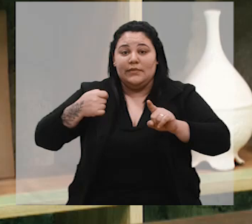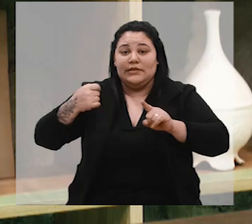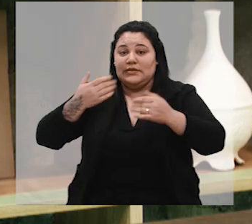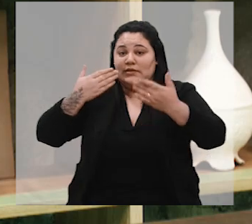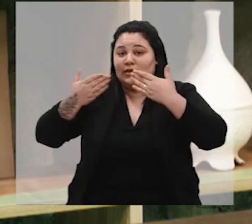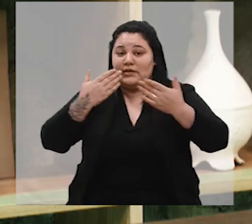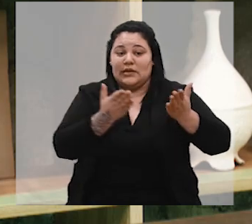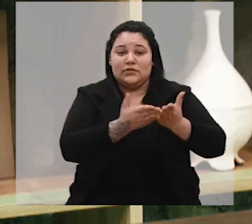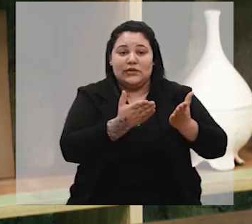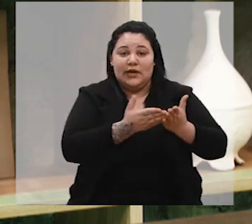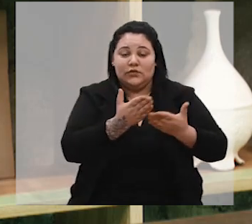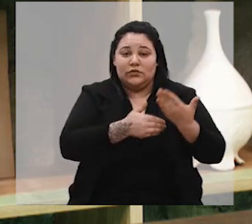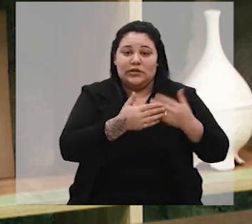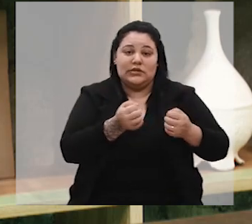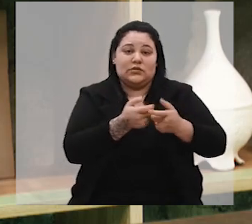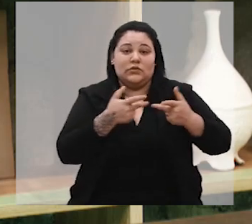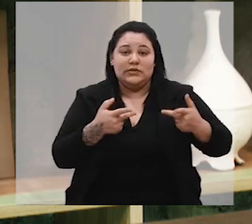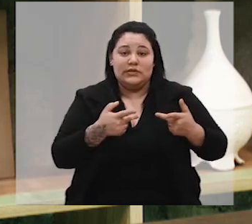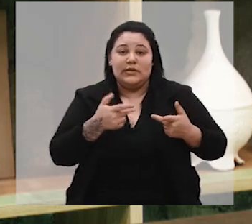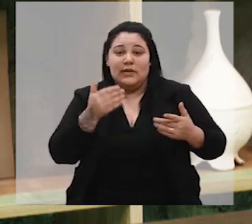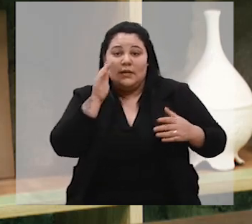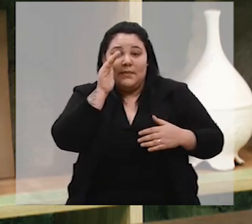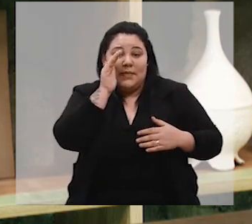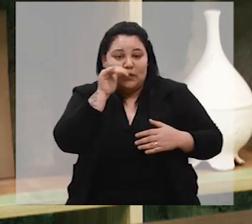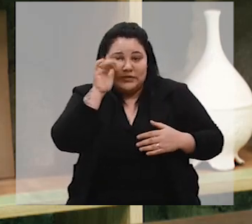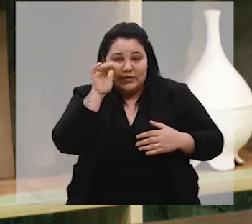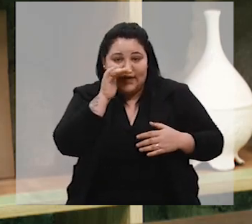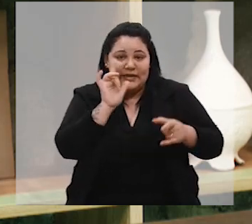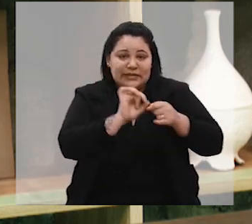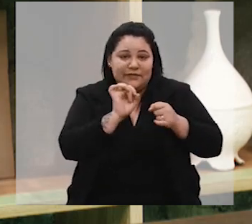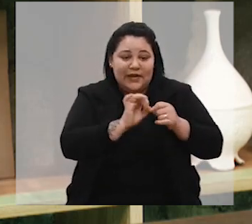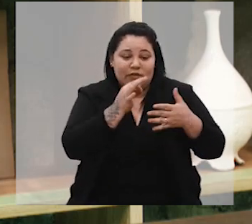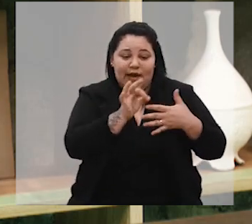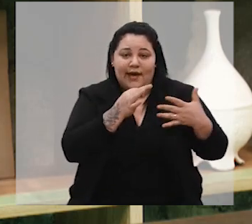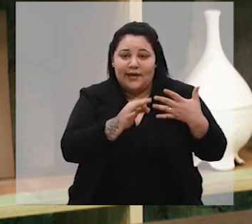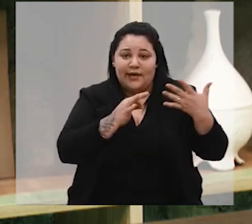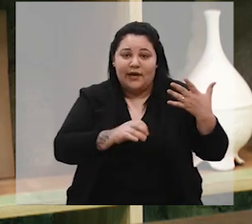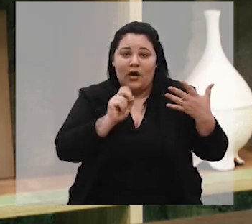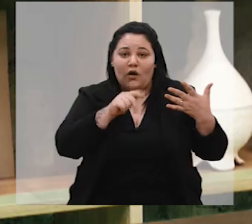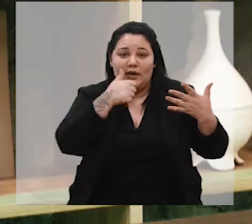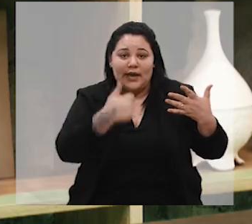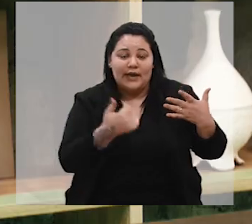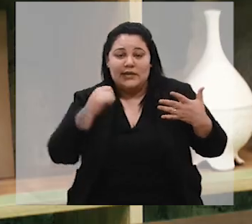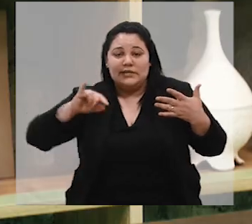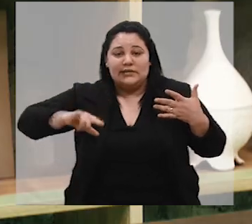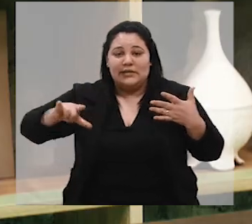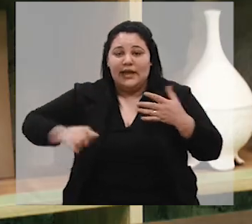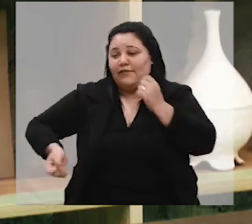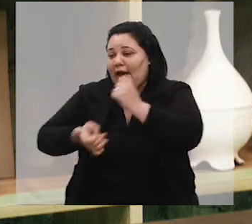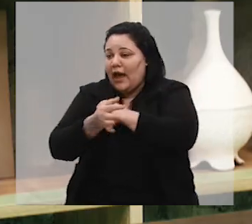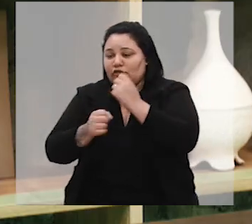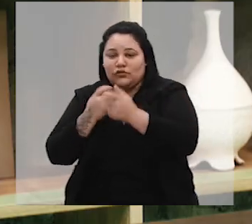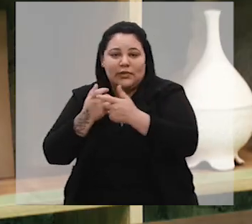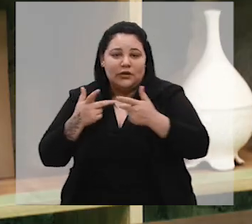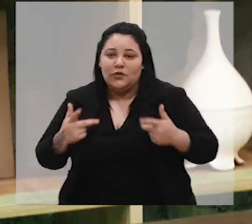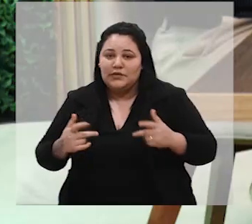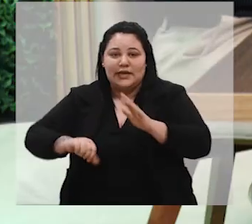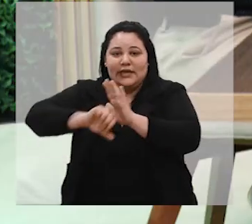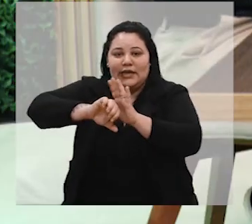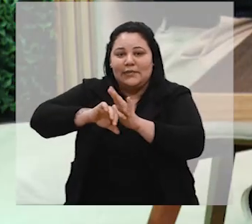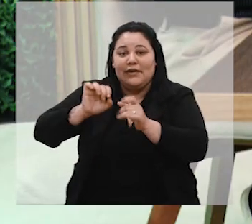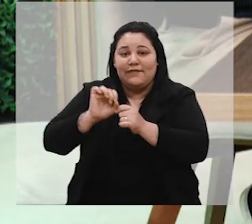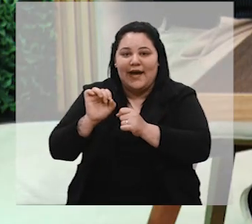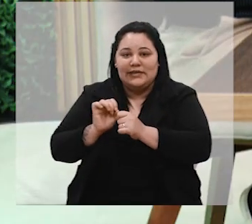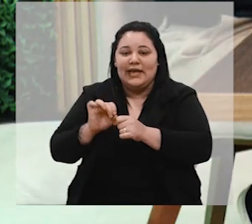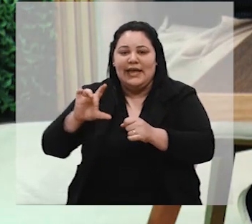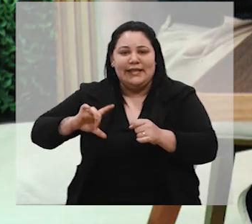verificar se todos esses procedimentos estão sendo de fato cumpridos, para denunciar possíveis bocas de urna ou possíveis violações no processo.